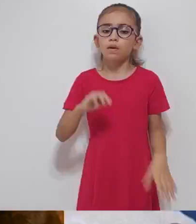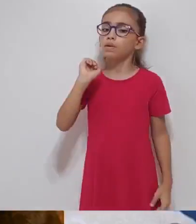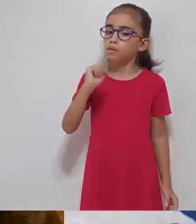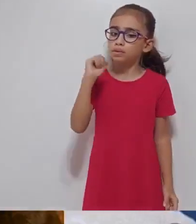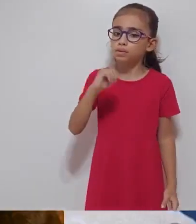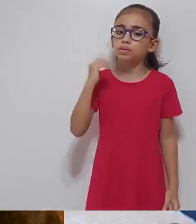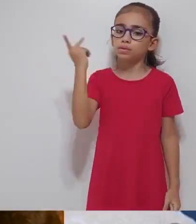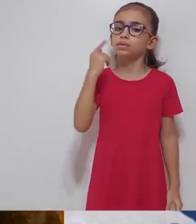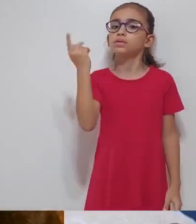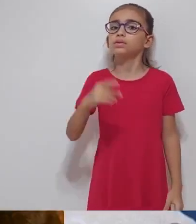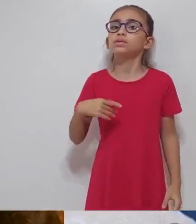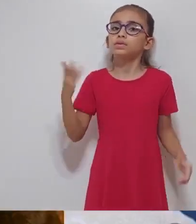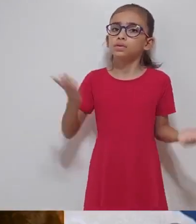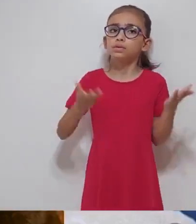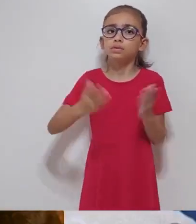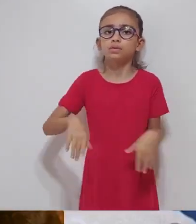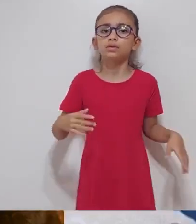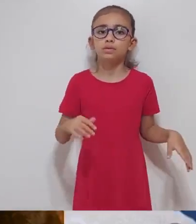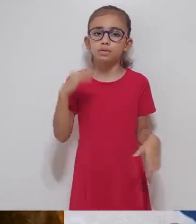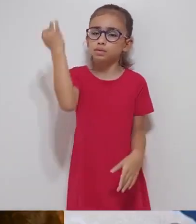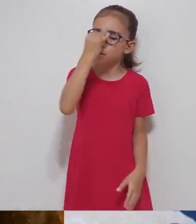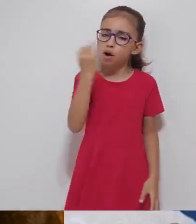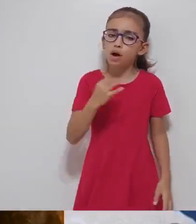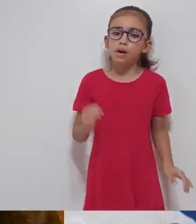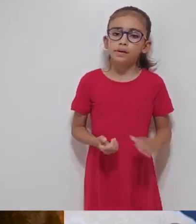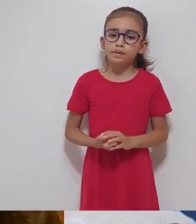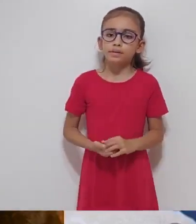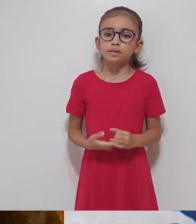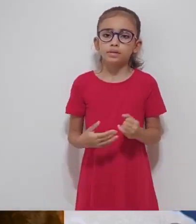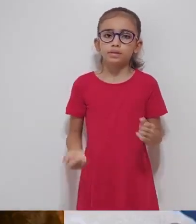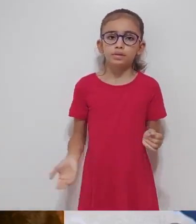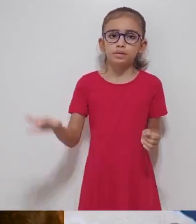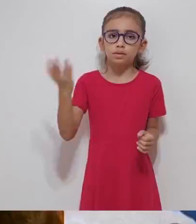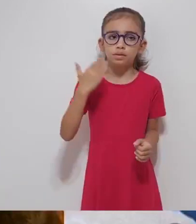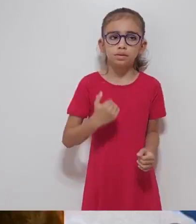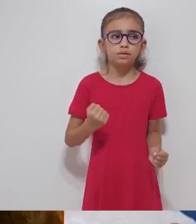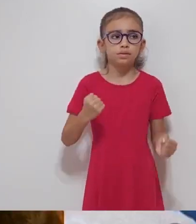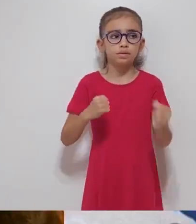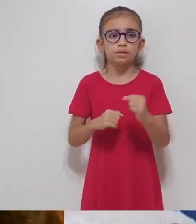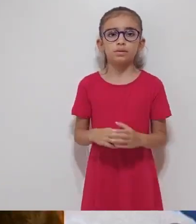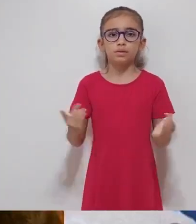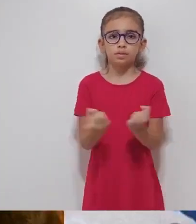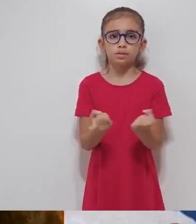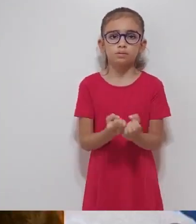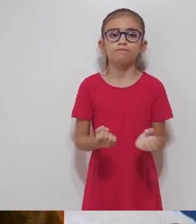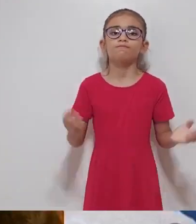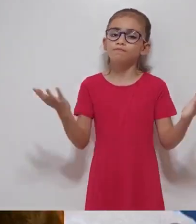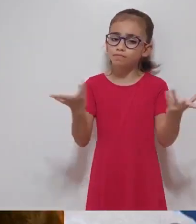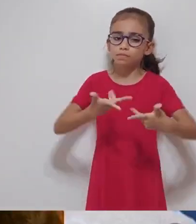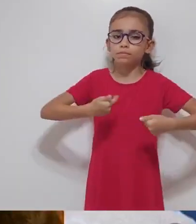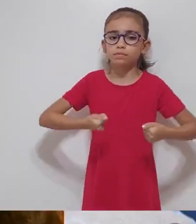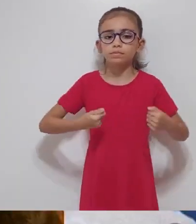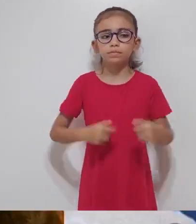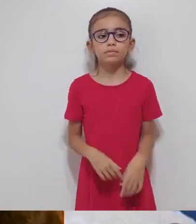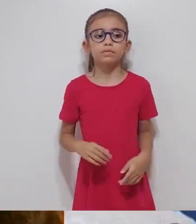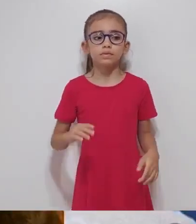Isso, a história de hoje é linda e vai nos trazer uma lição maravilhosa. A Bíblia conta que depois